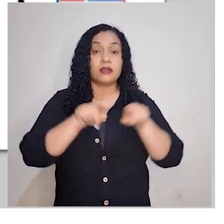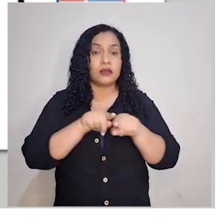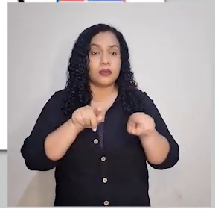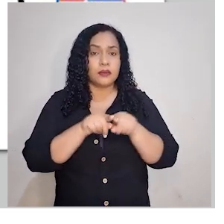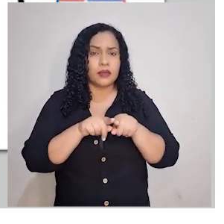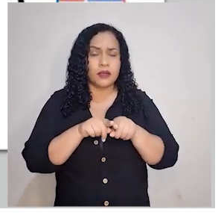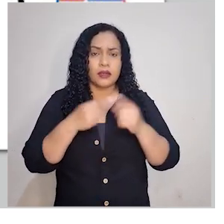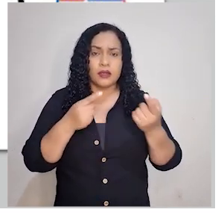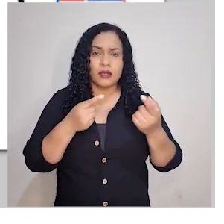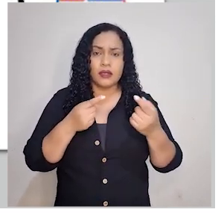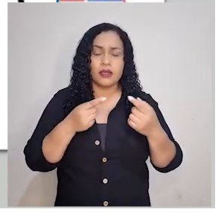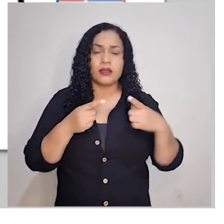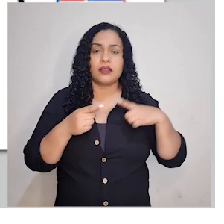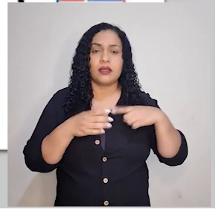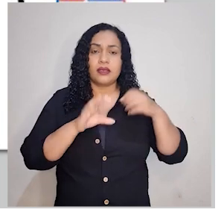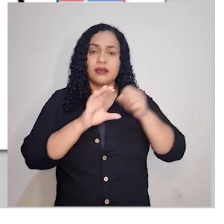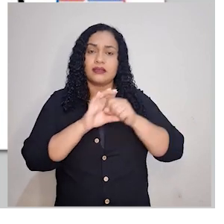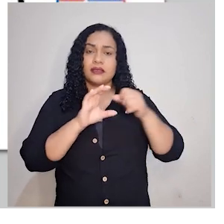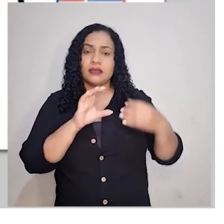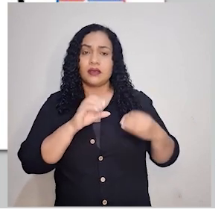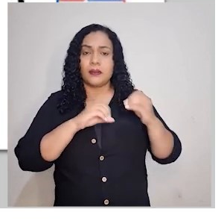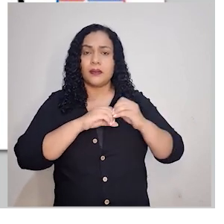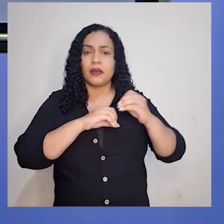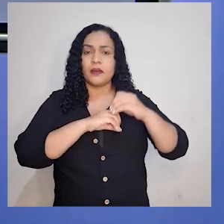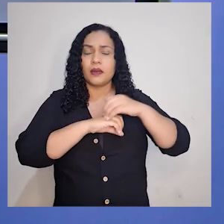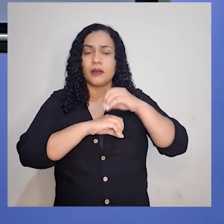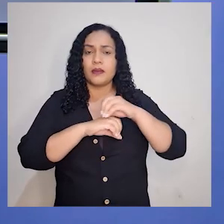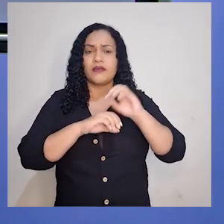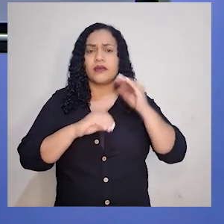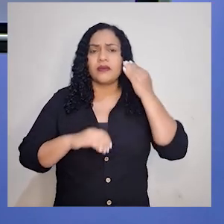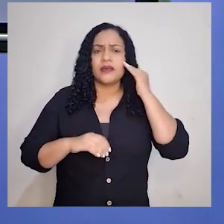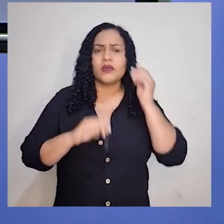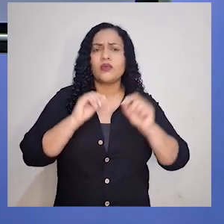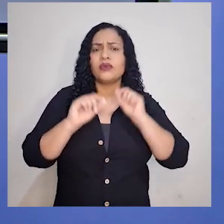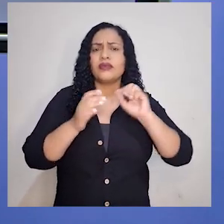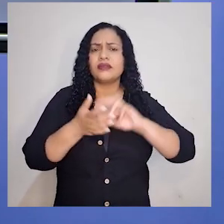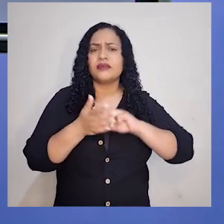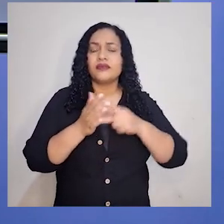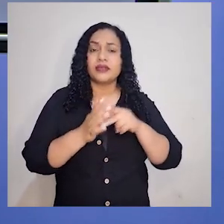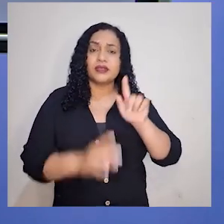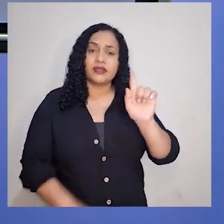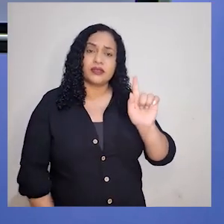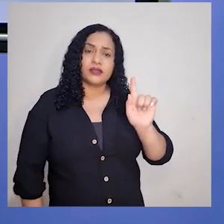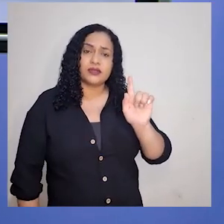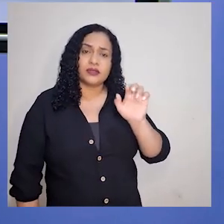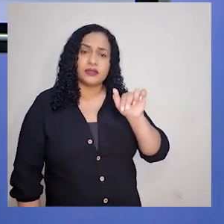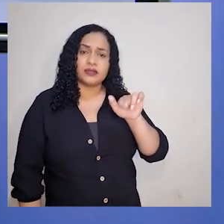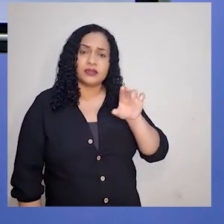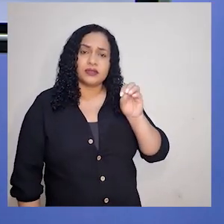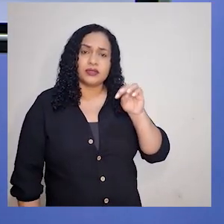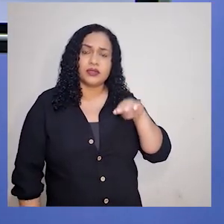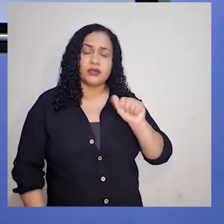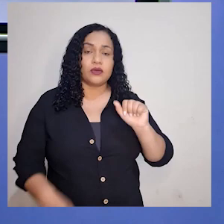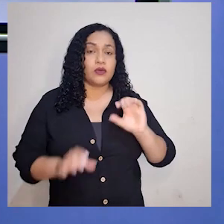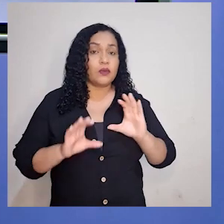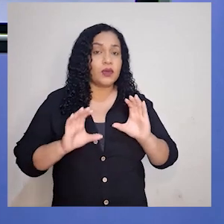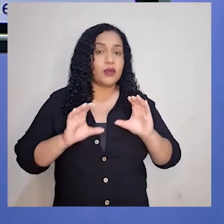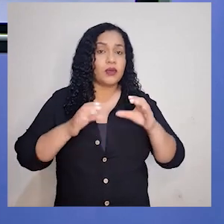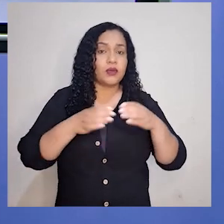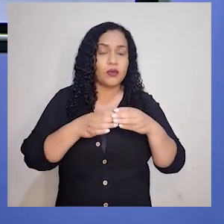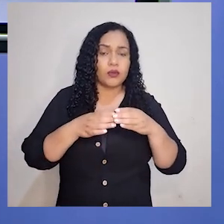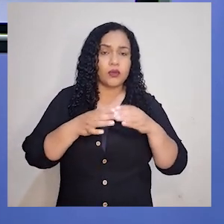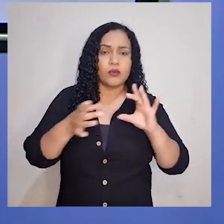proteínas. São as informações para a formação das nossas moléculas. Agora, vamos entender o que é o genoma. O genoma é